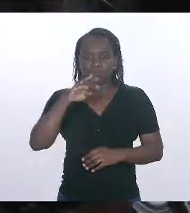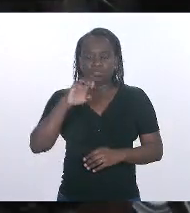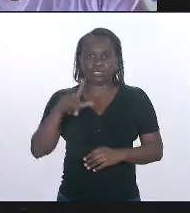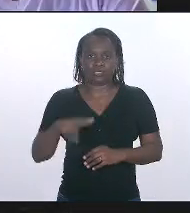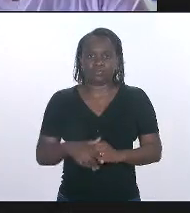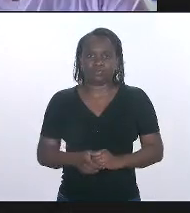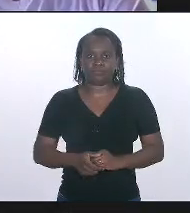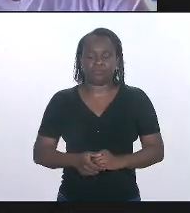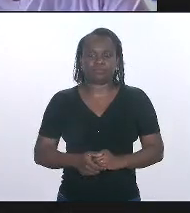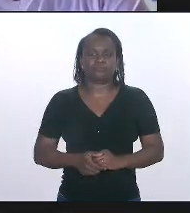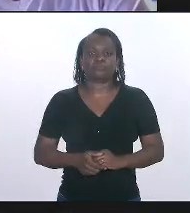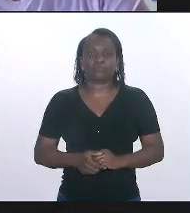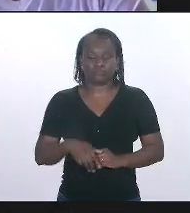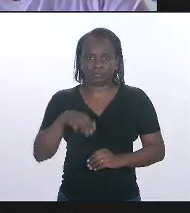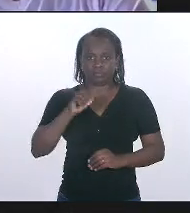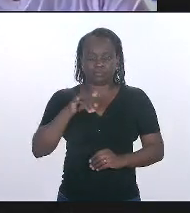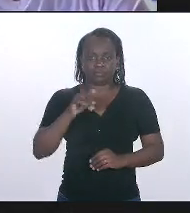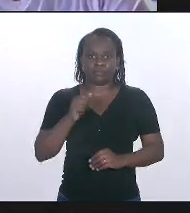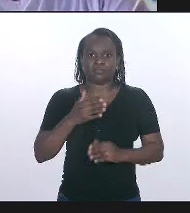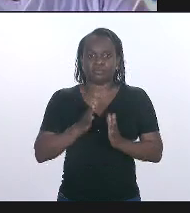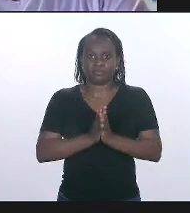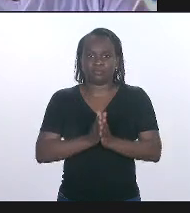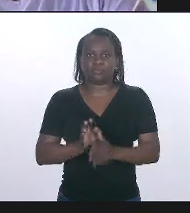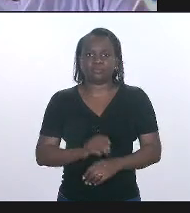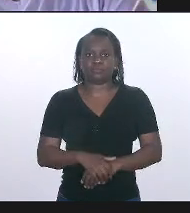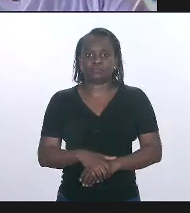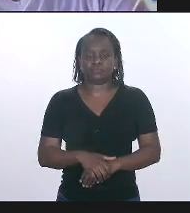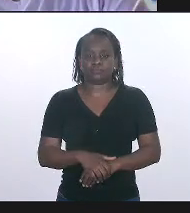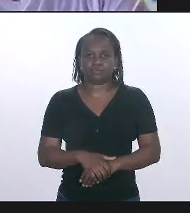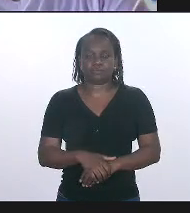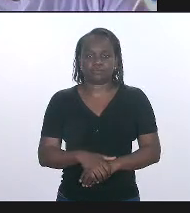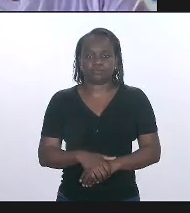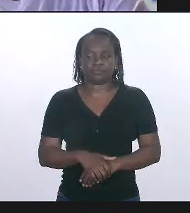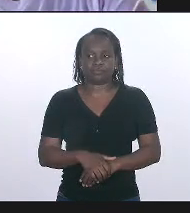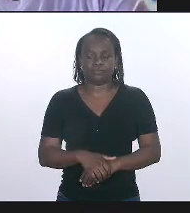som. Mônica, por favor. Não, meu não.